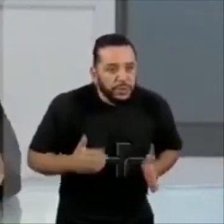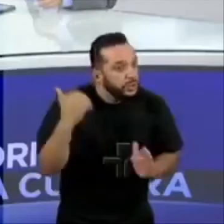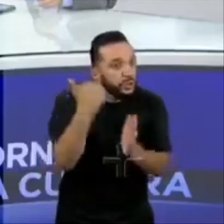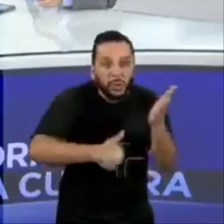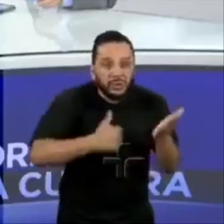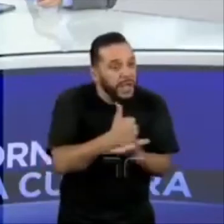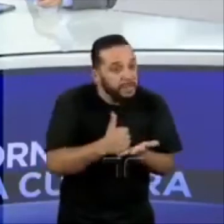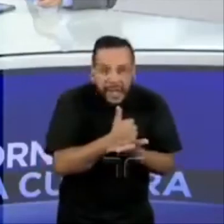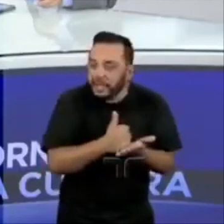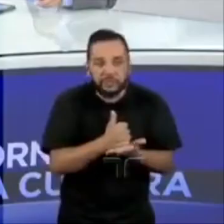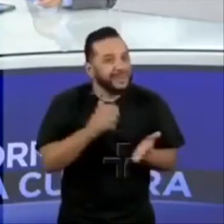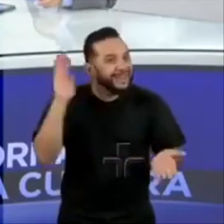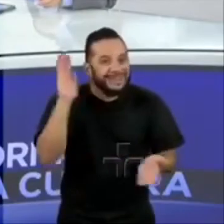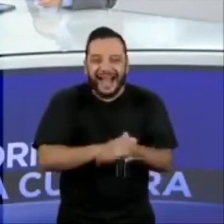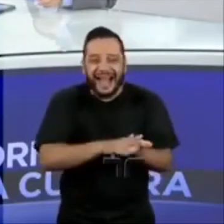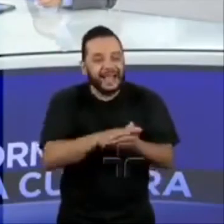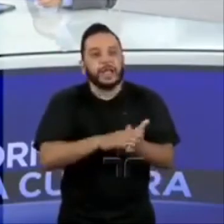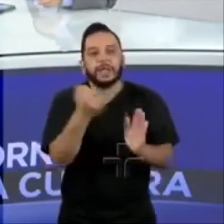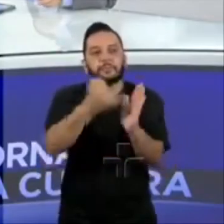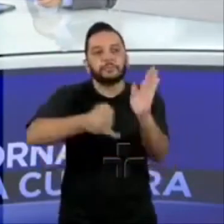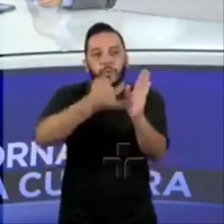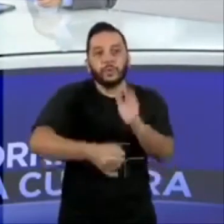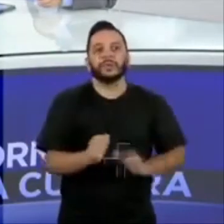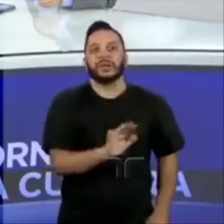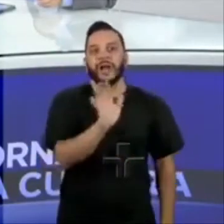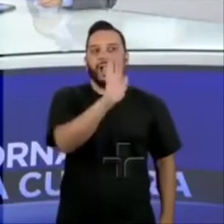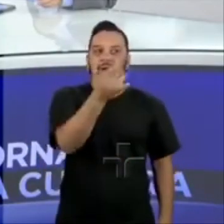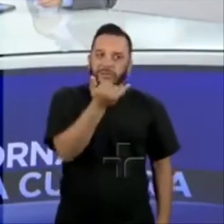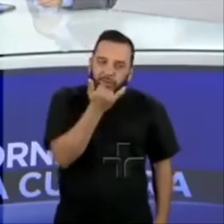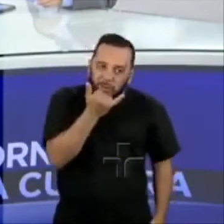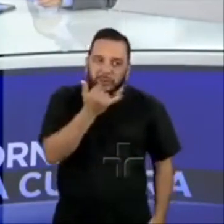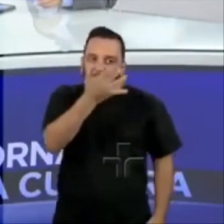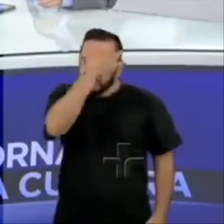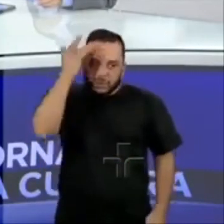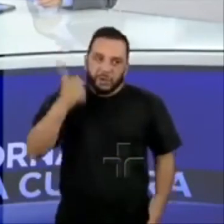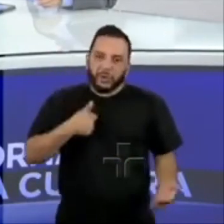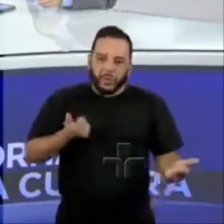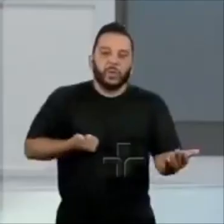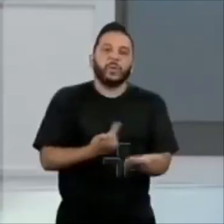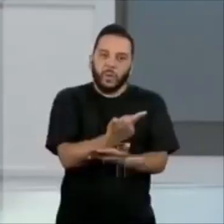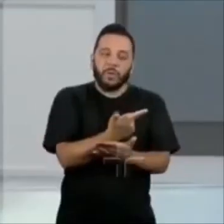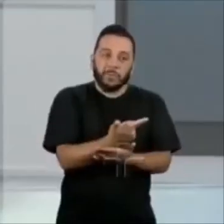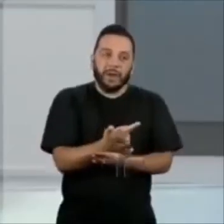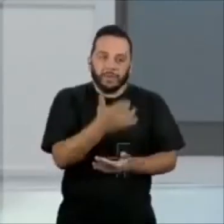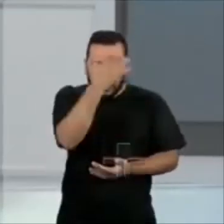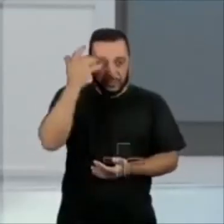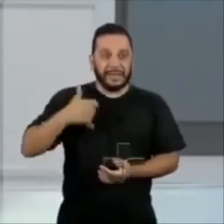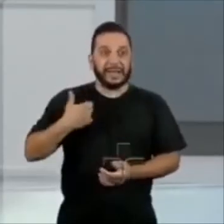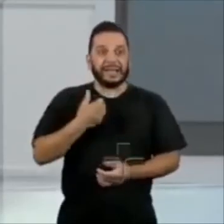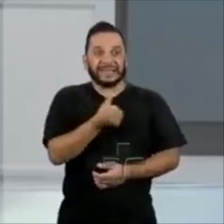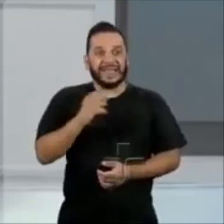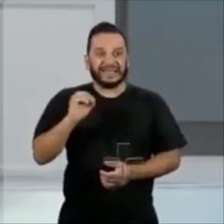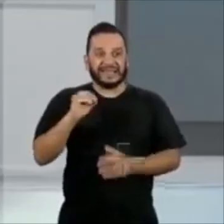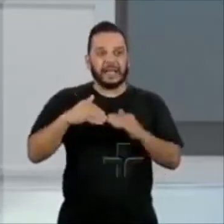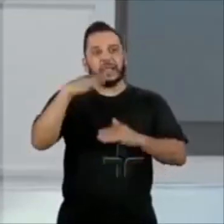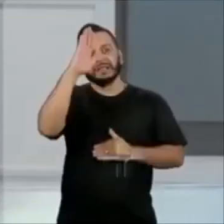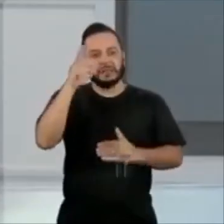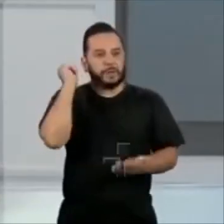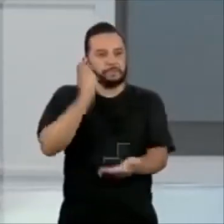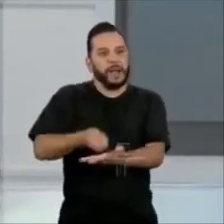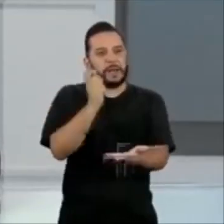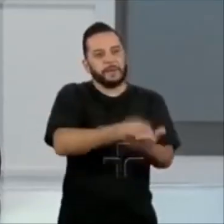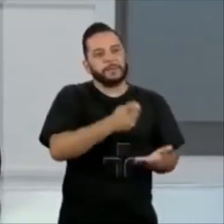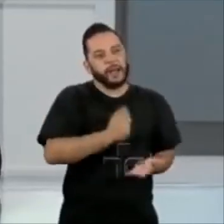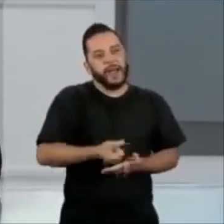incentivo e isso pesa muito no bolso das pessoas acima de 60 anos então é por isso que eu falo